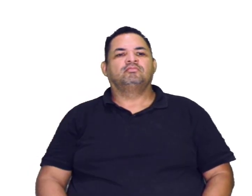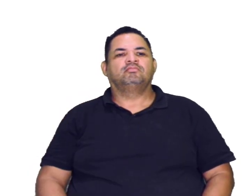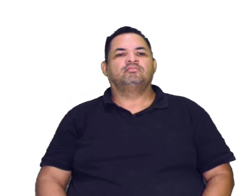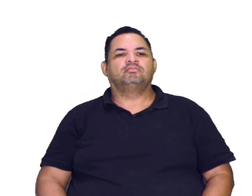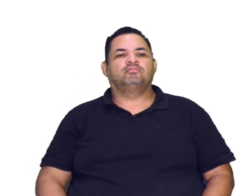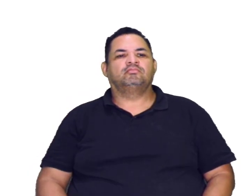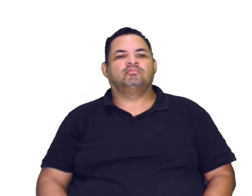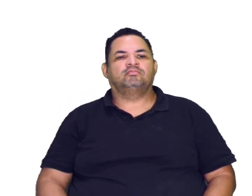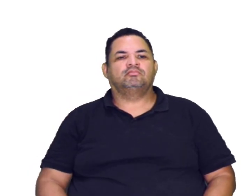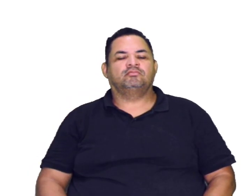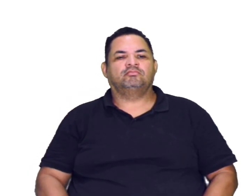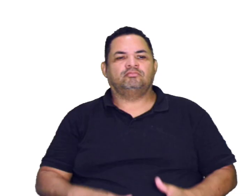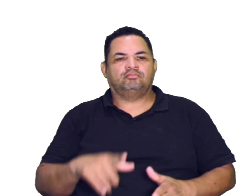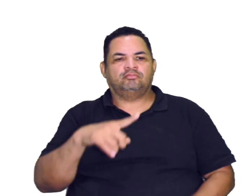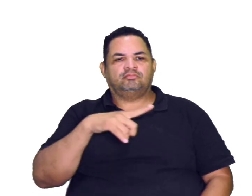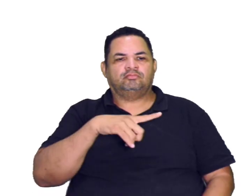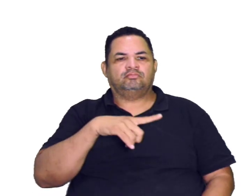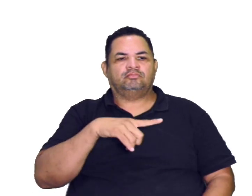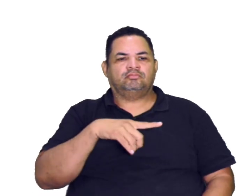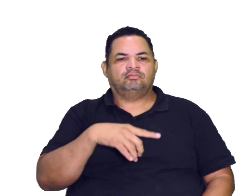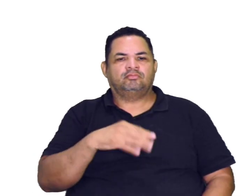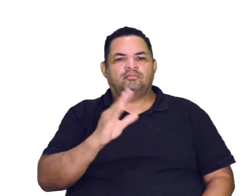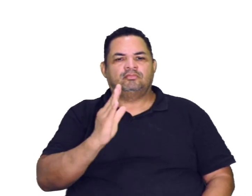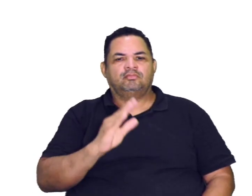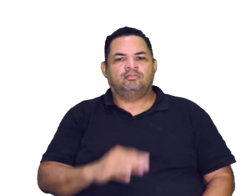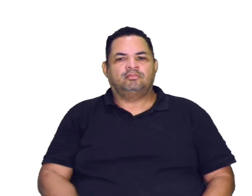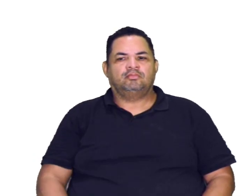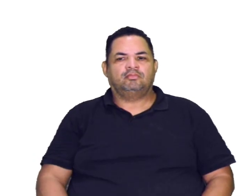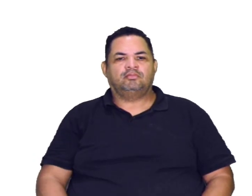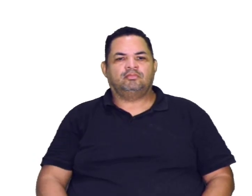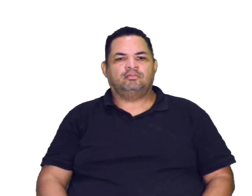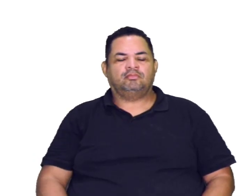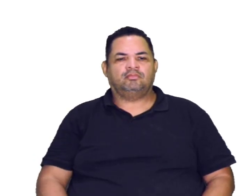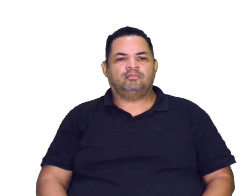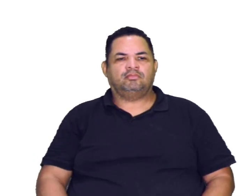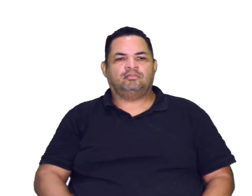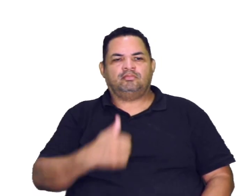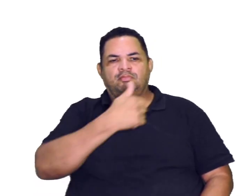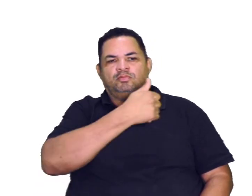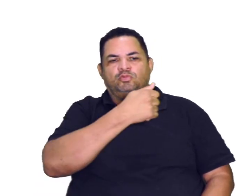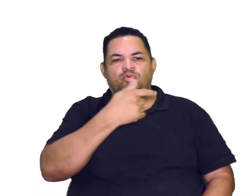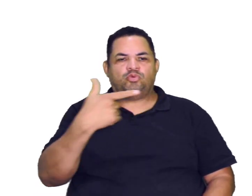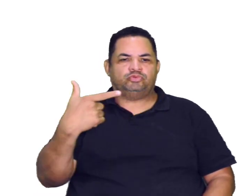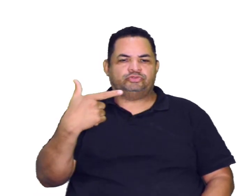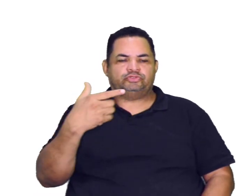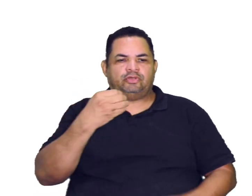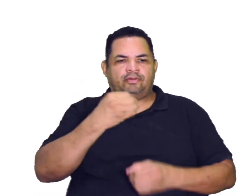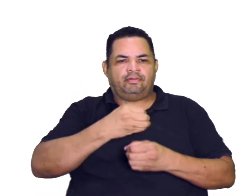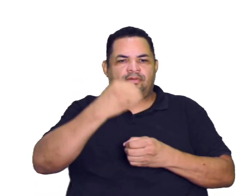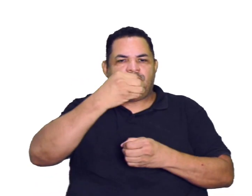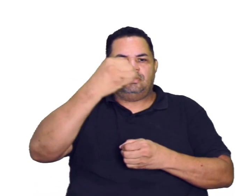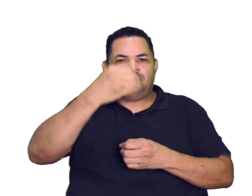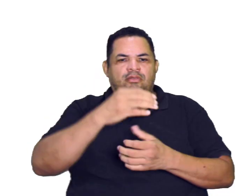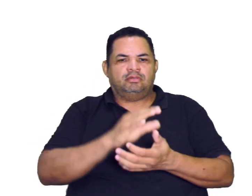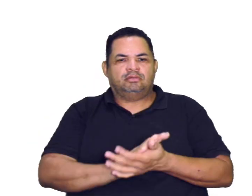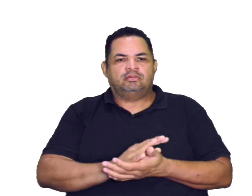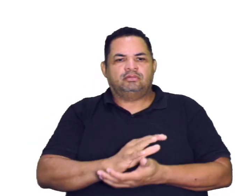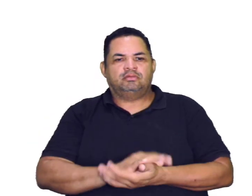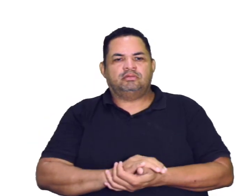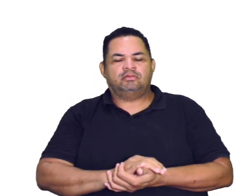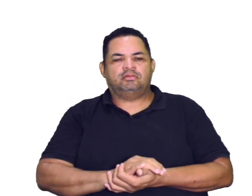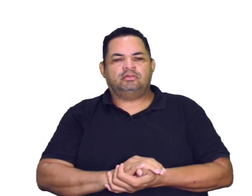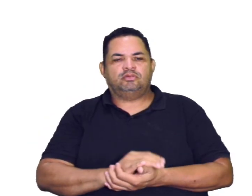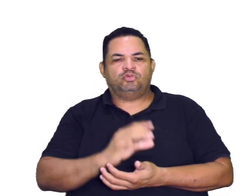de eu chegar na lombar, eu tenho aqui, nessa formação, 12 vértebras chamadas de